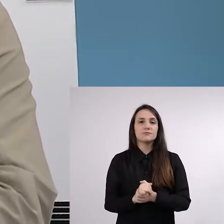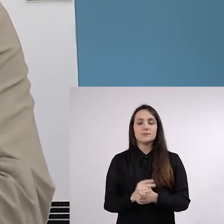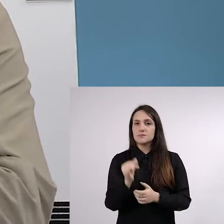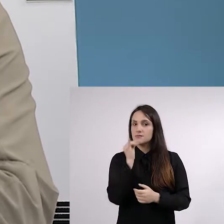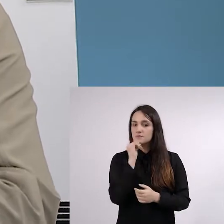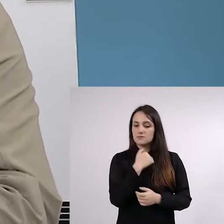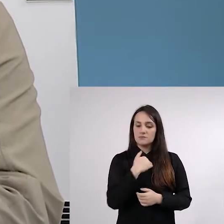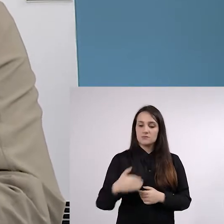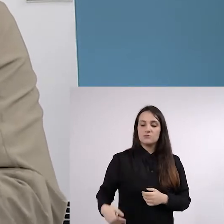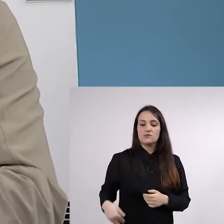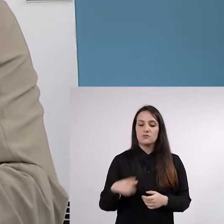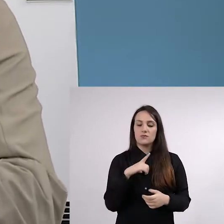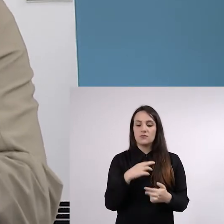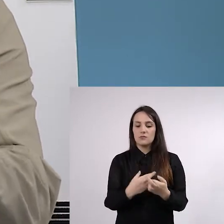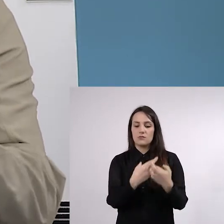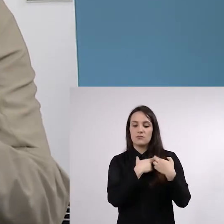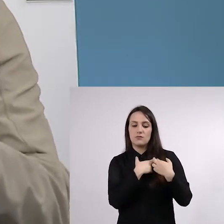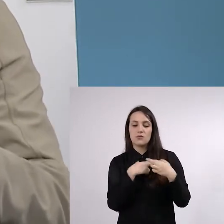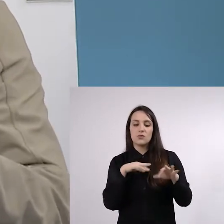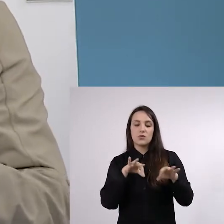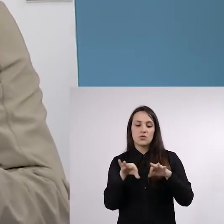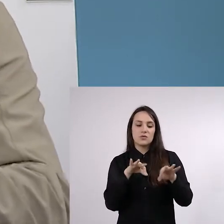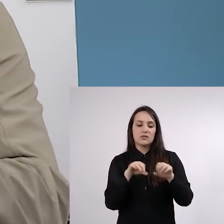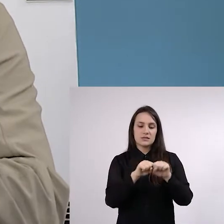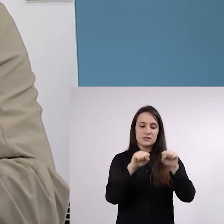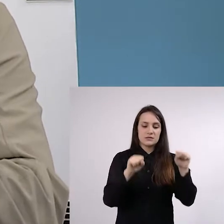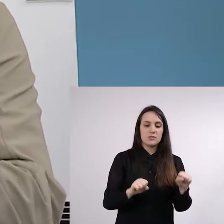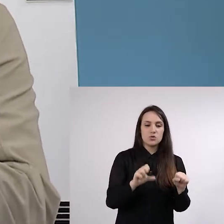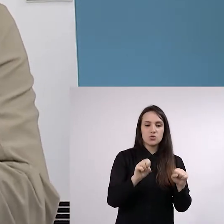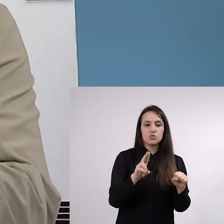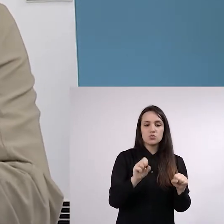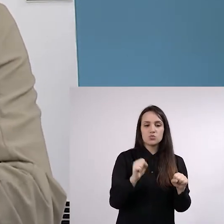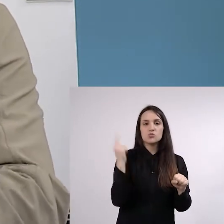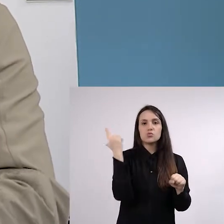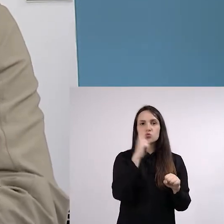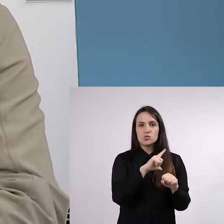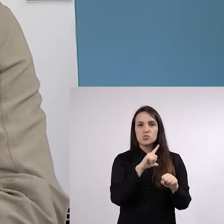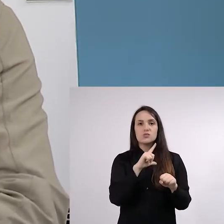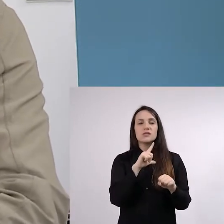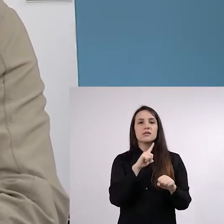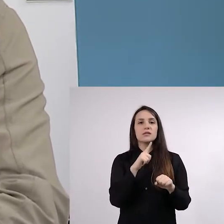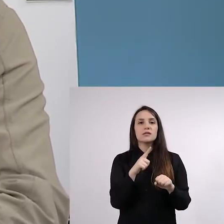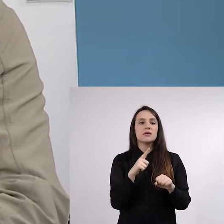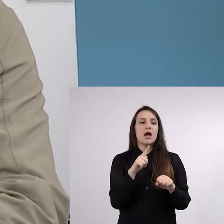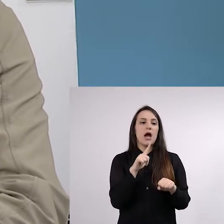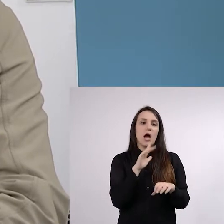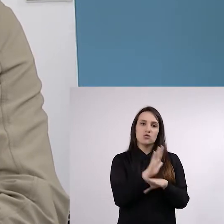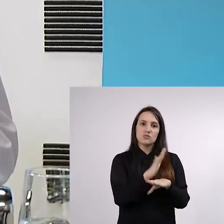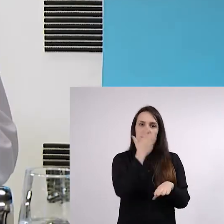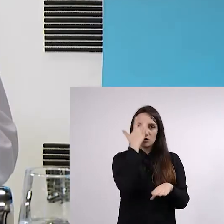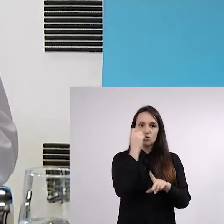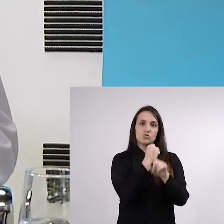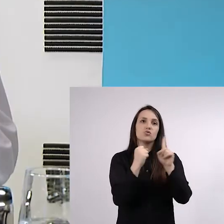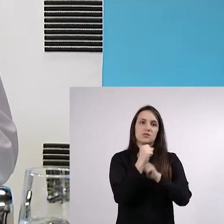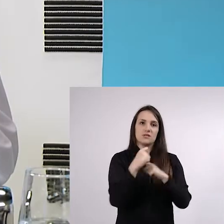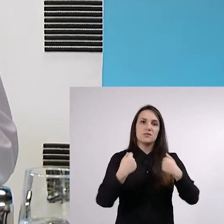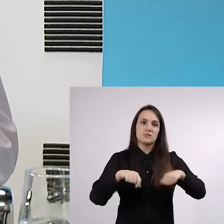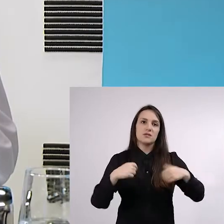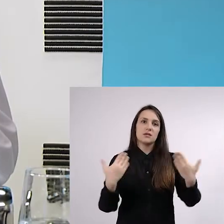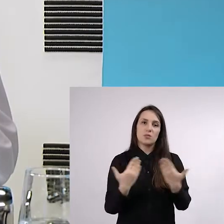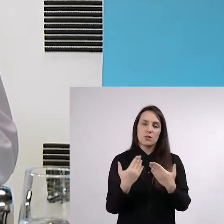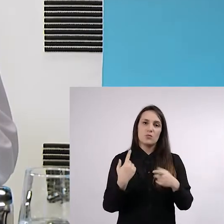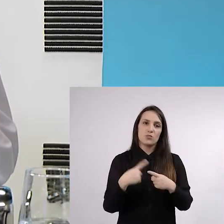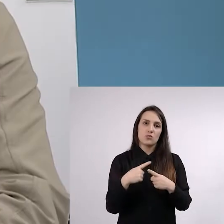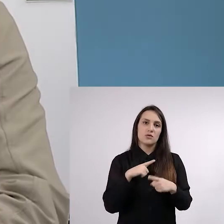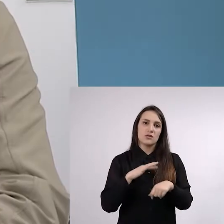tem que ter a responsabilidade de estruturar o sistema de saúde para fazer frente a toda essa demanda que a sociedade vai requisitar,